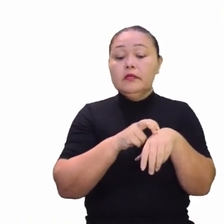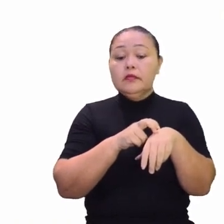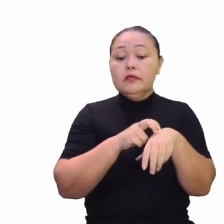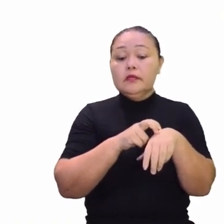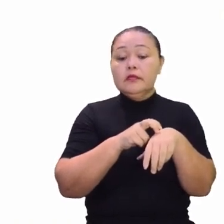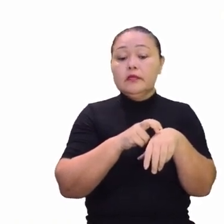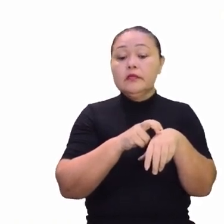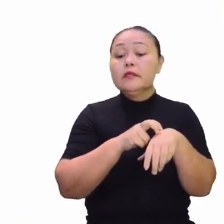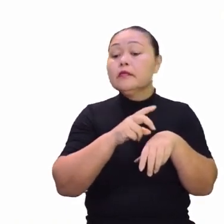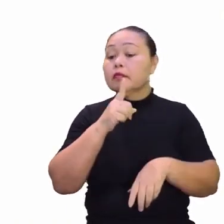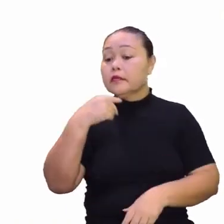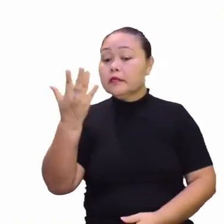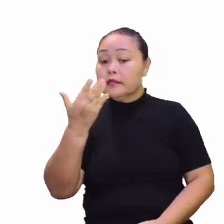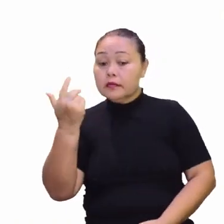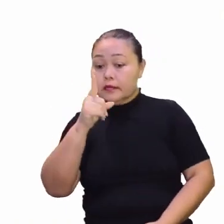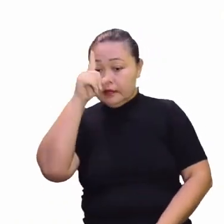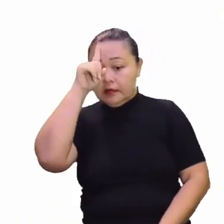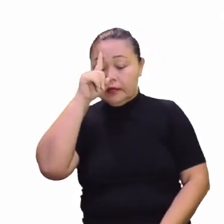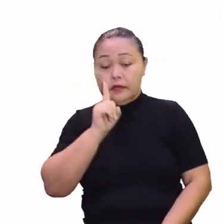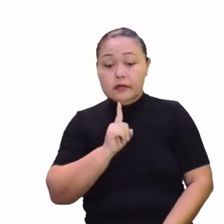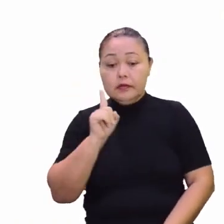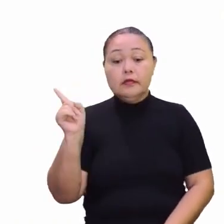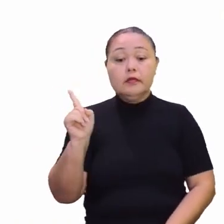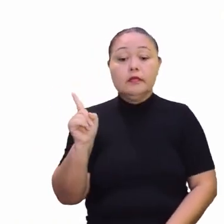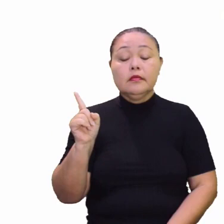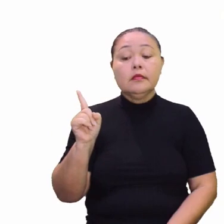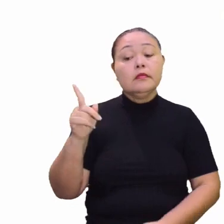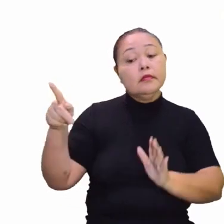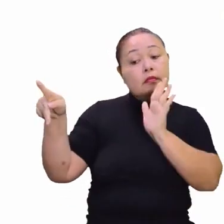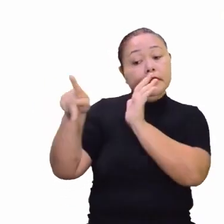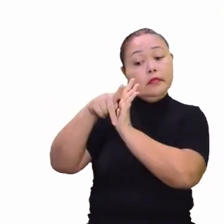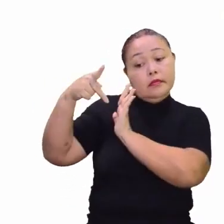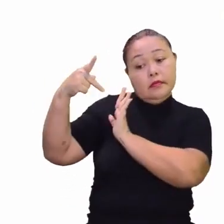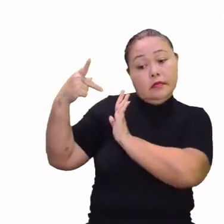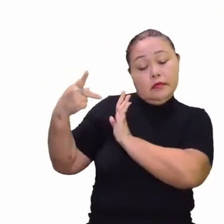e as partes amarelas era